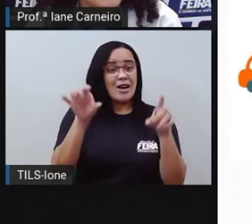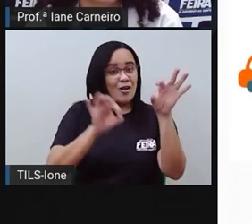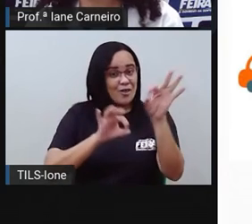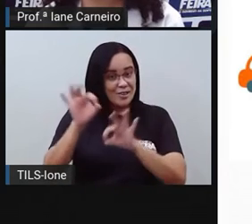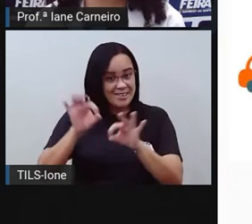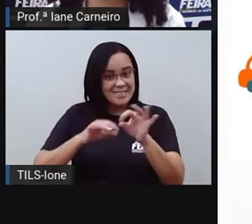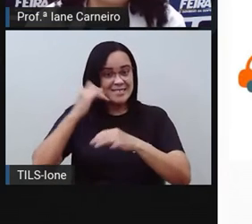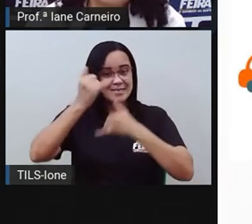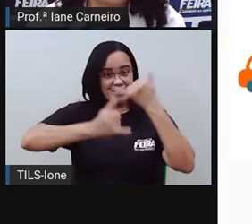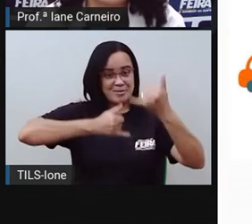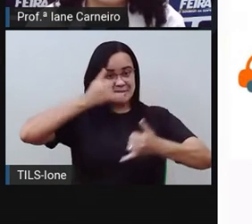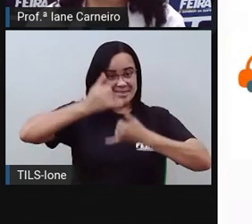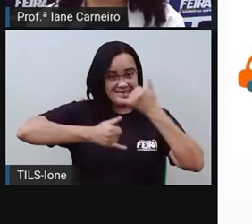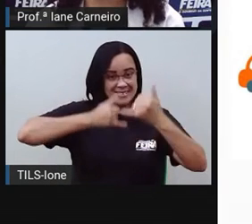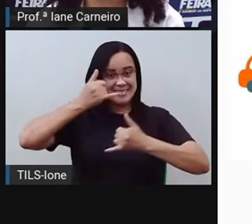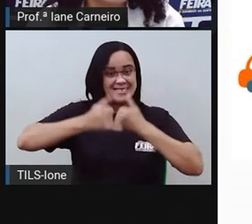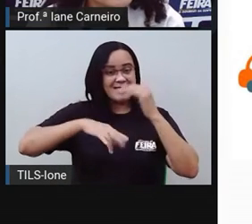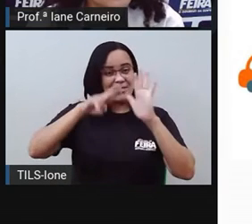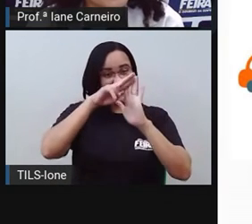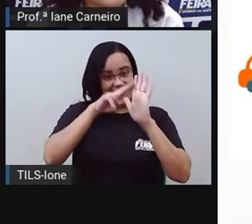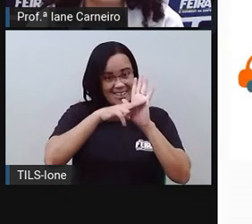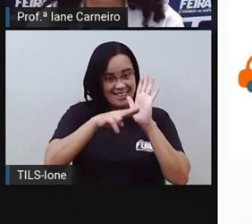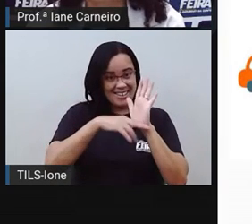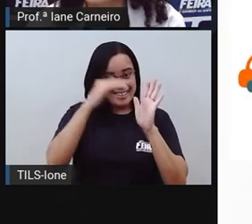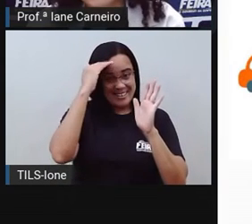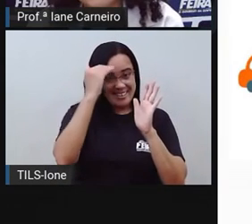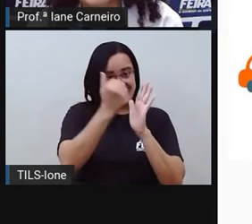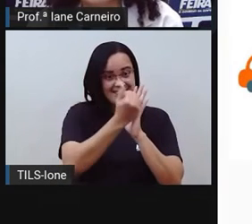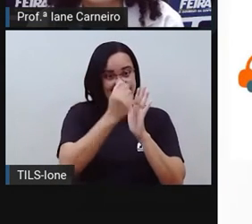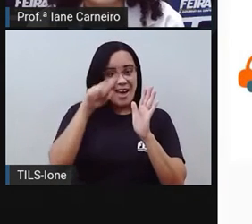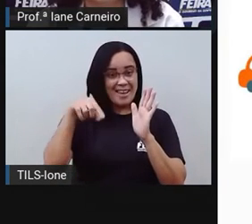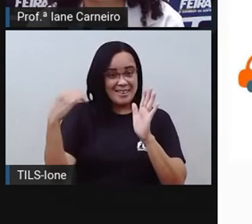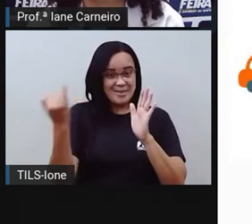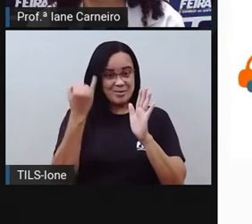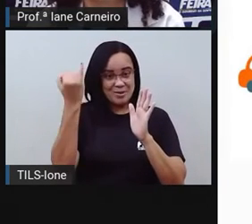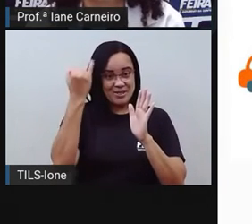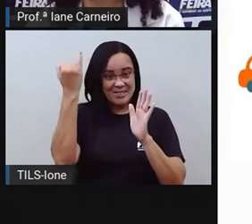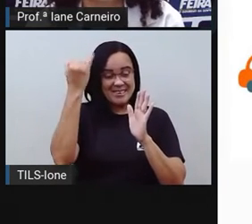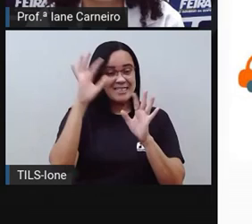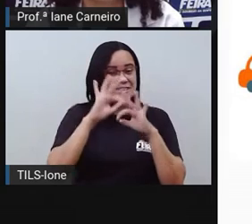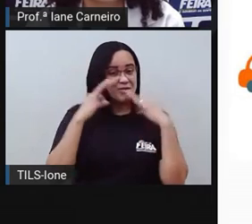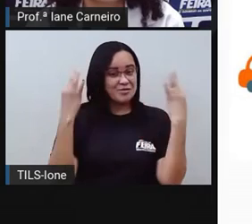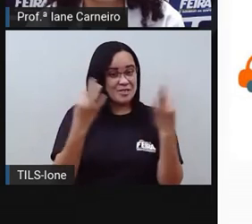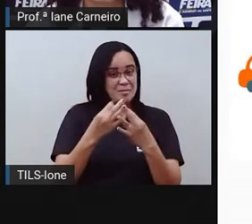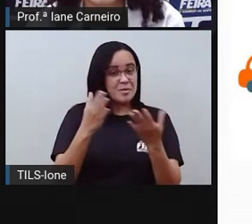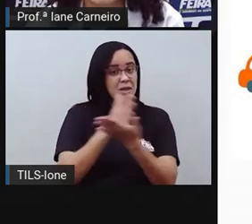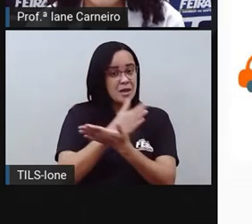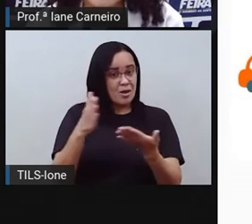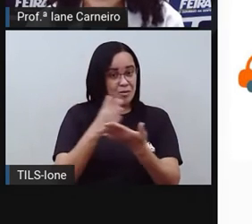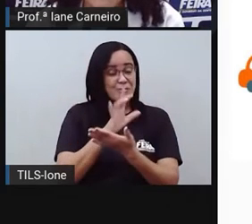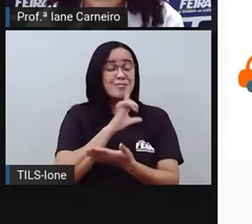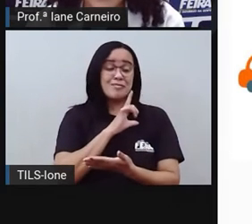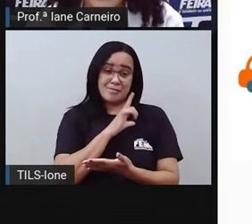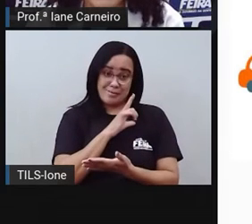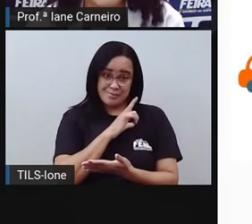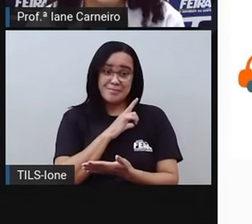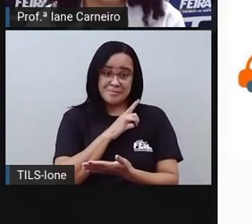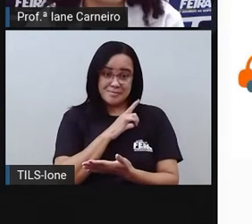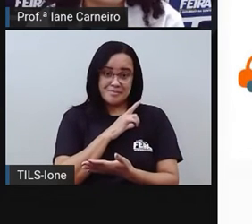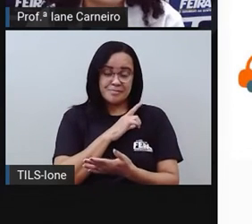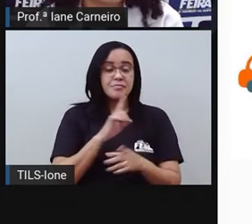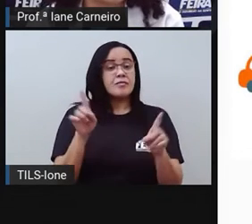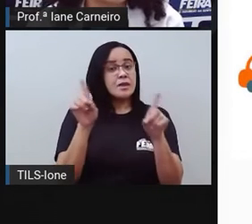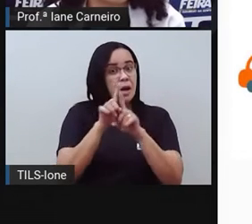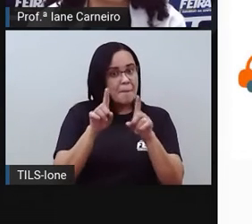brinquedos, né? Então, também é uma regra muito importante que muitas famílias fazem. Outra coisa, ó, organizar as gavetas.